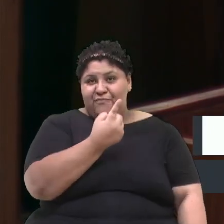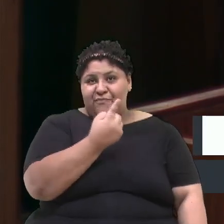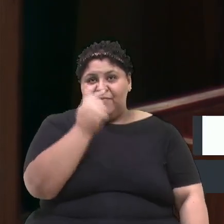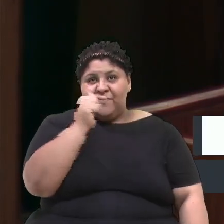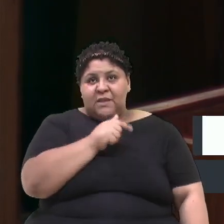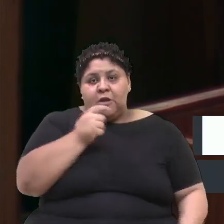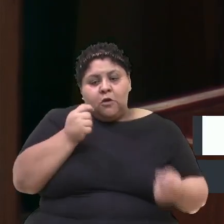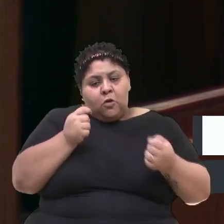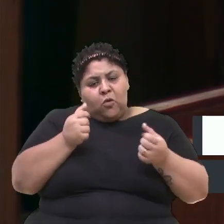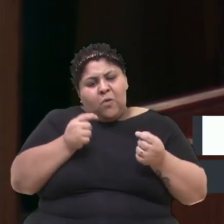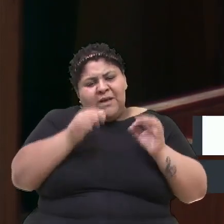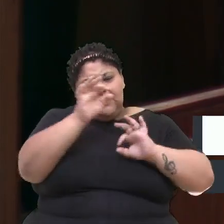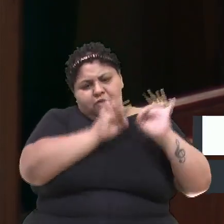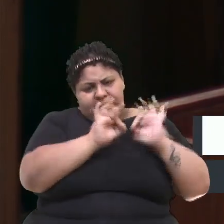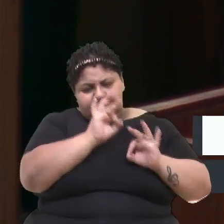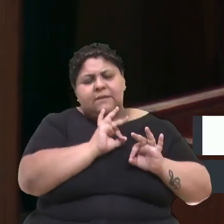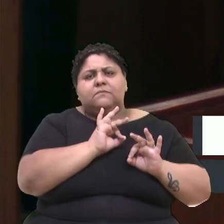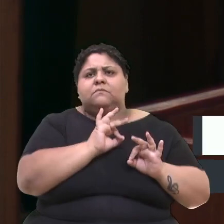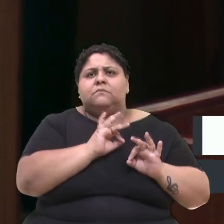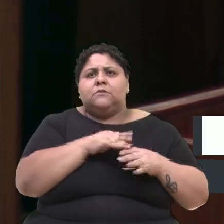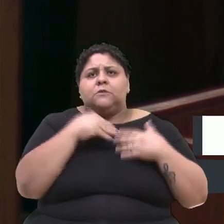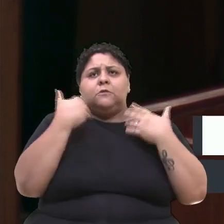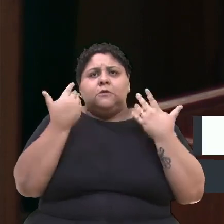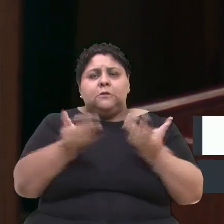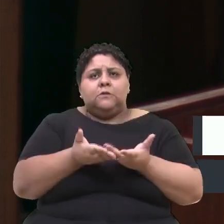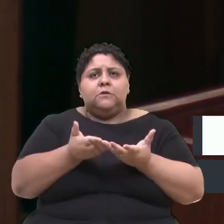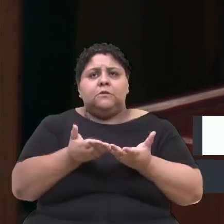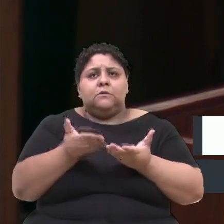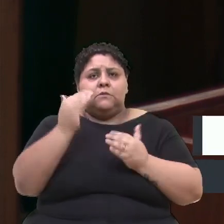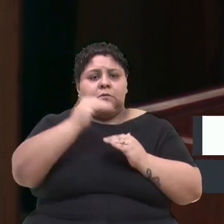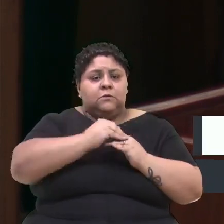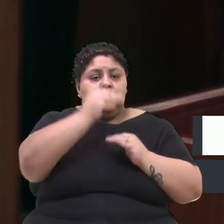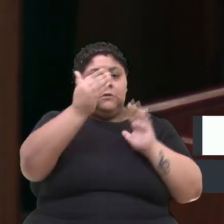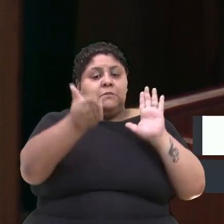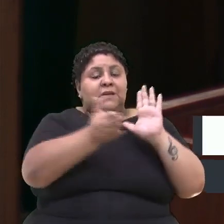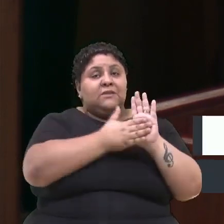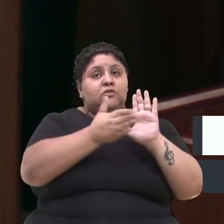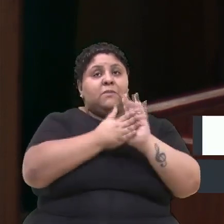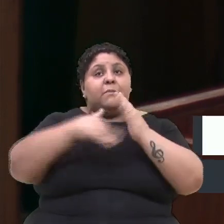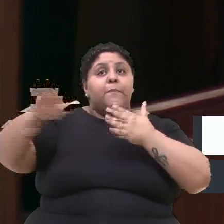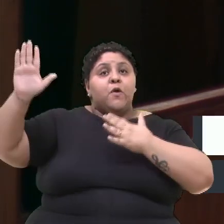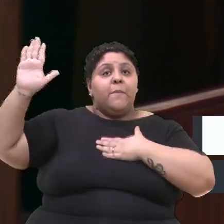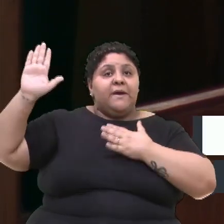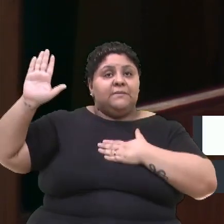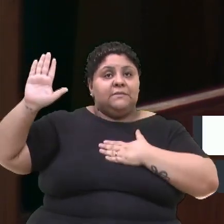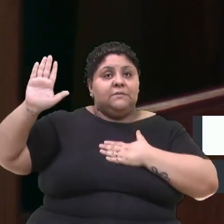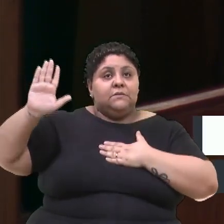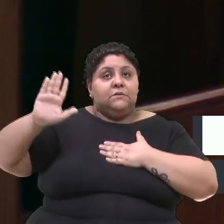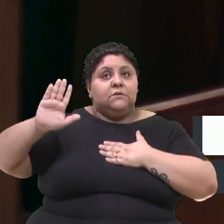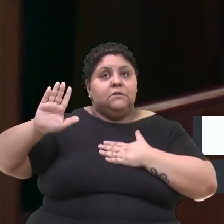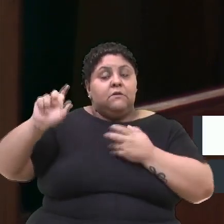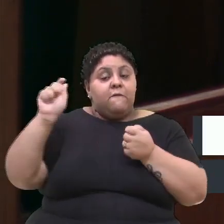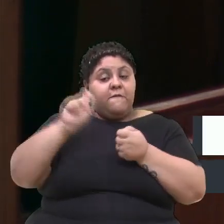quase regularizado. Então, mais uma promessa cumprida.